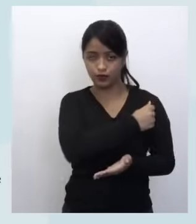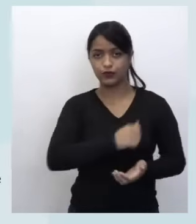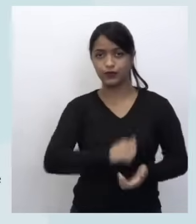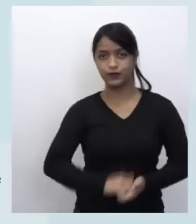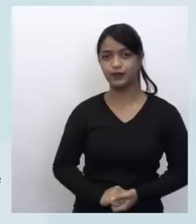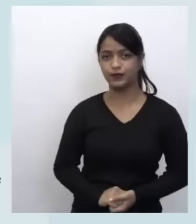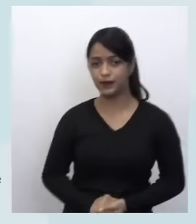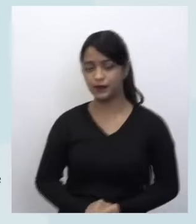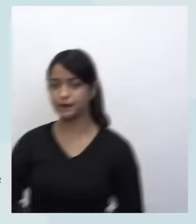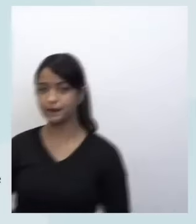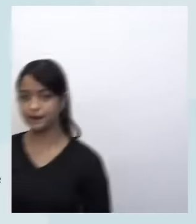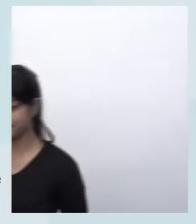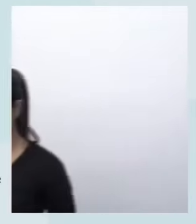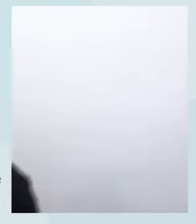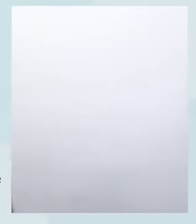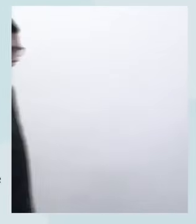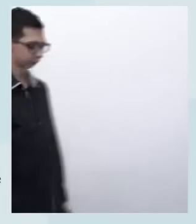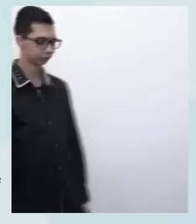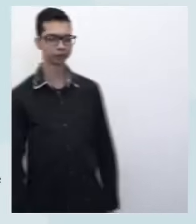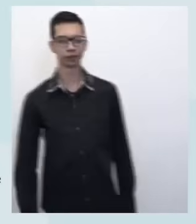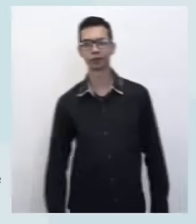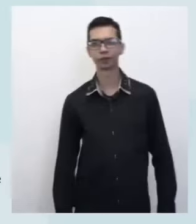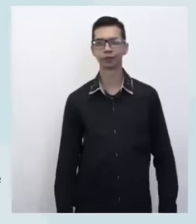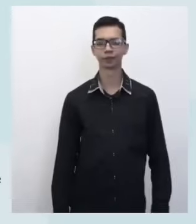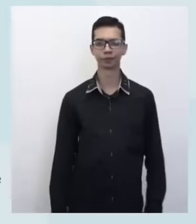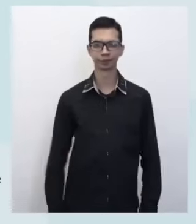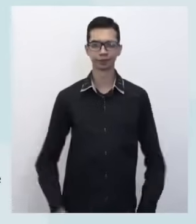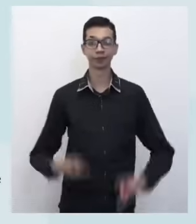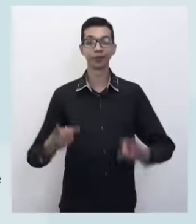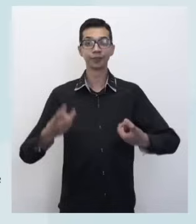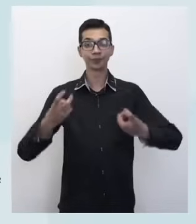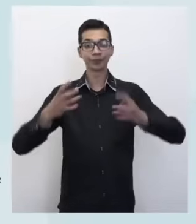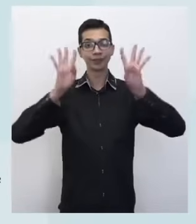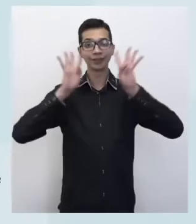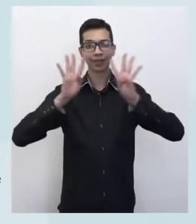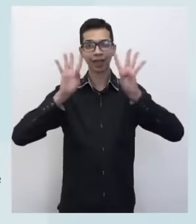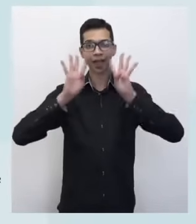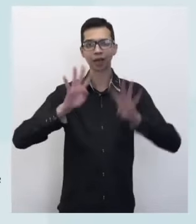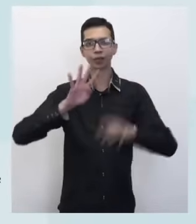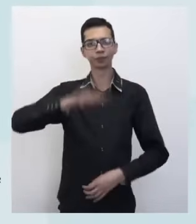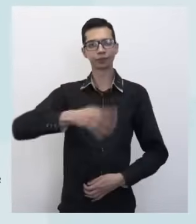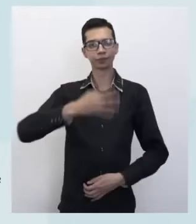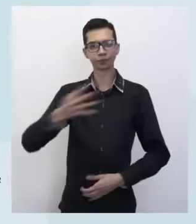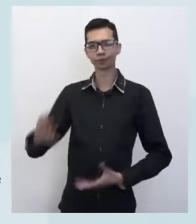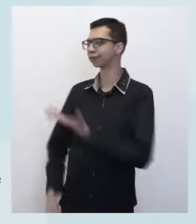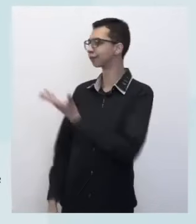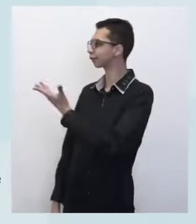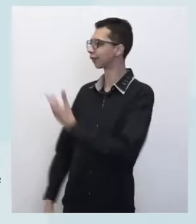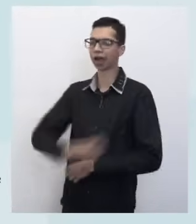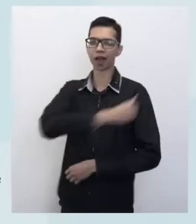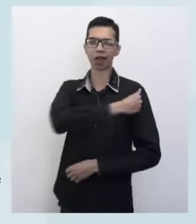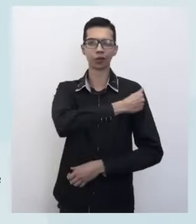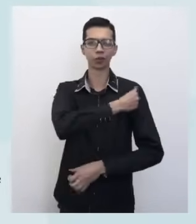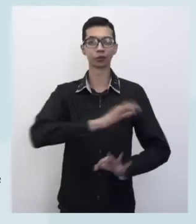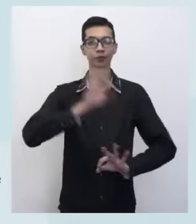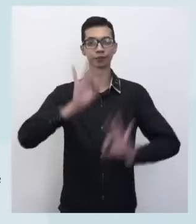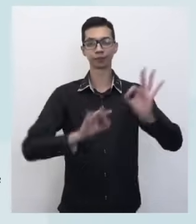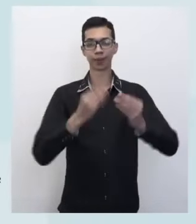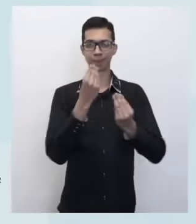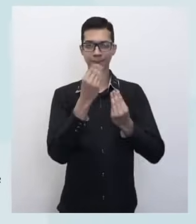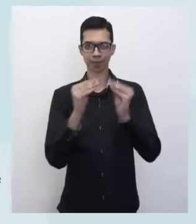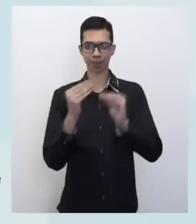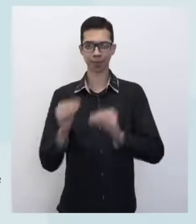né, onde o aluno ele vai preenchendo essa tabelinha. Então, ela é uma tabelinha para ser preenchida em